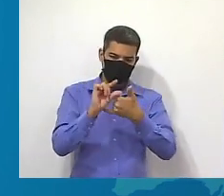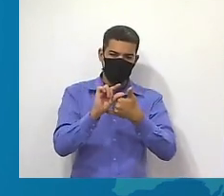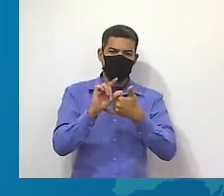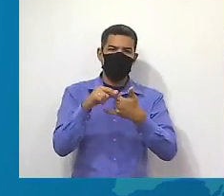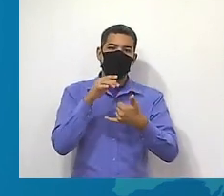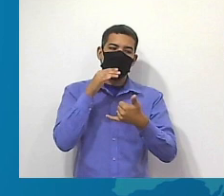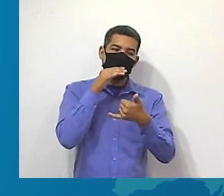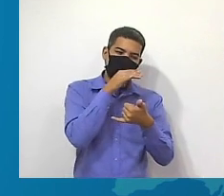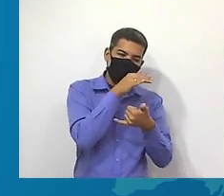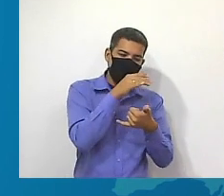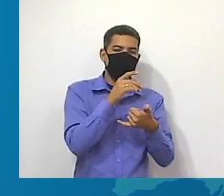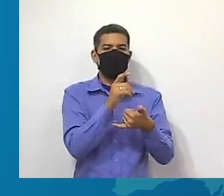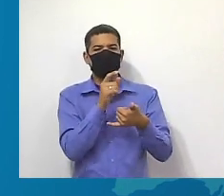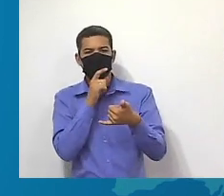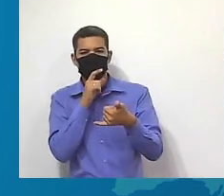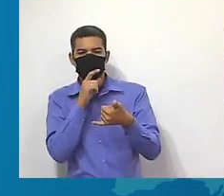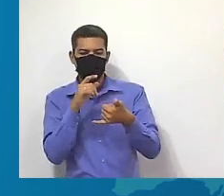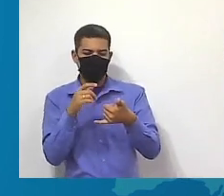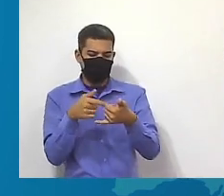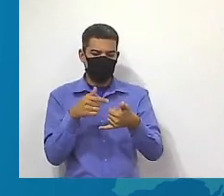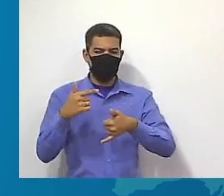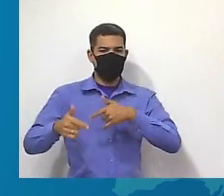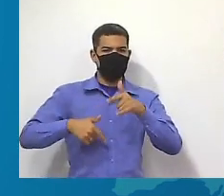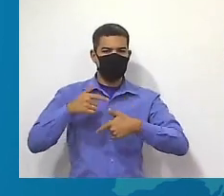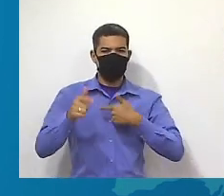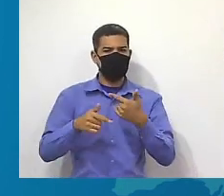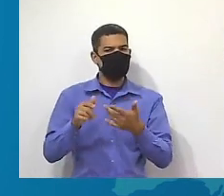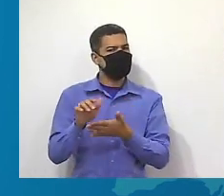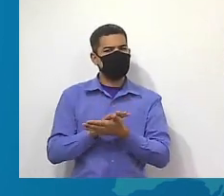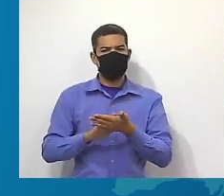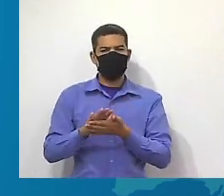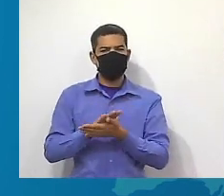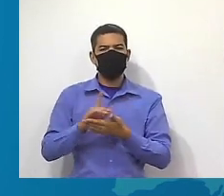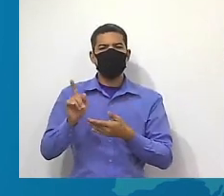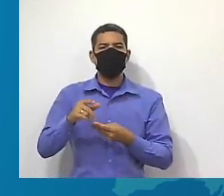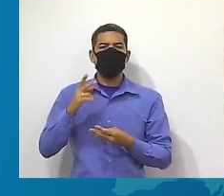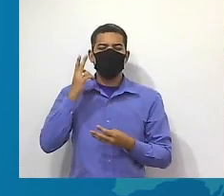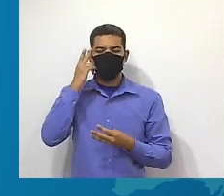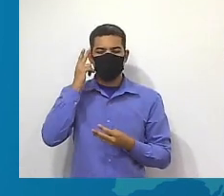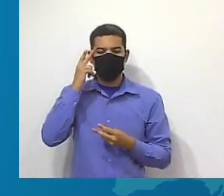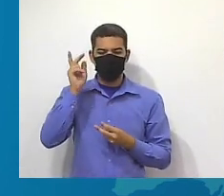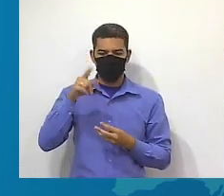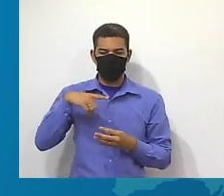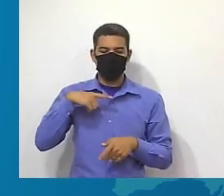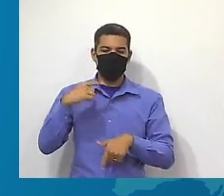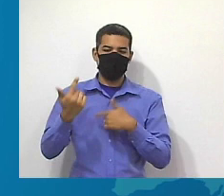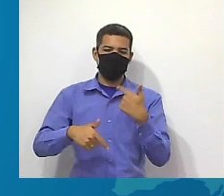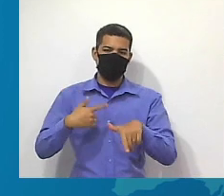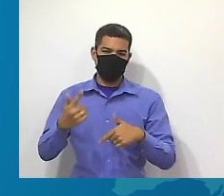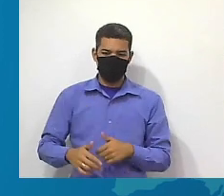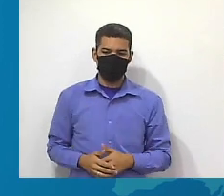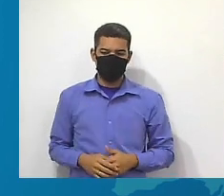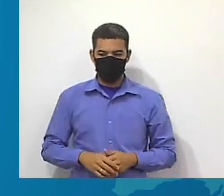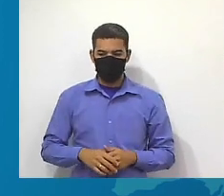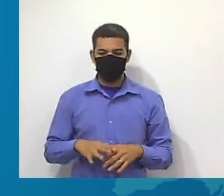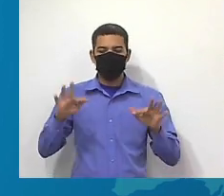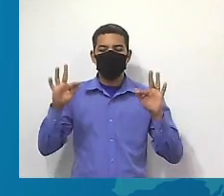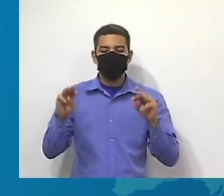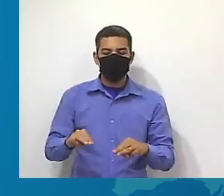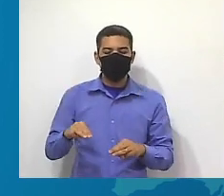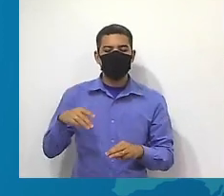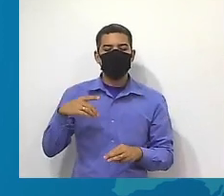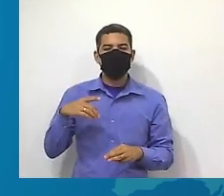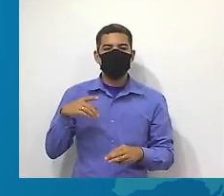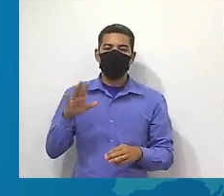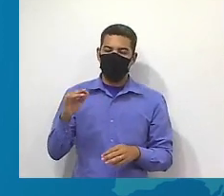quente ou frio para a bateria funcionar. Então, essencialmente, o que está acontecendo ali é trabalho. Por fim, né, e